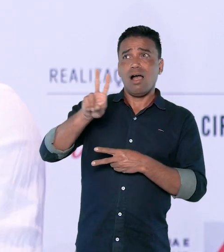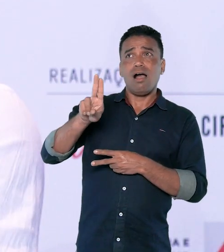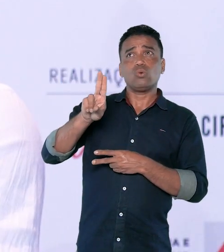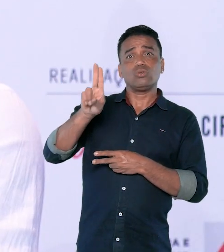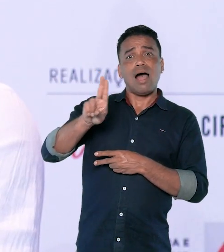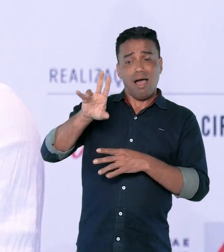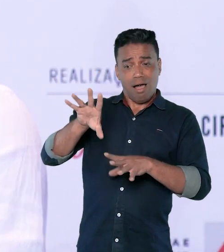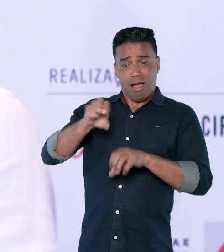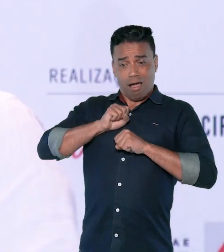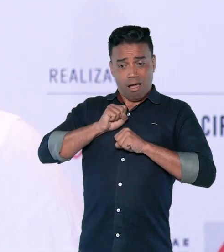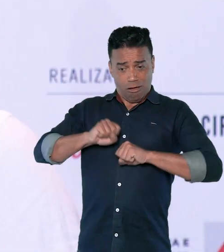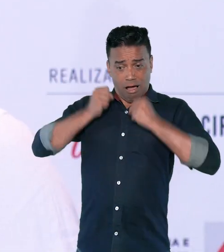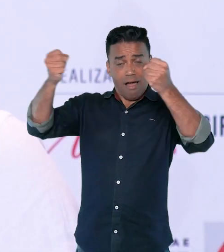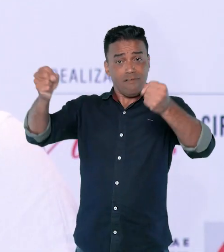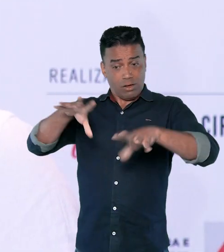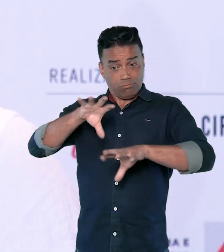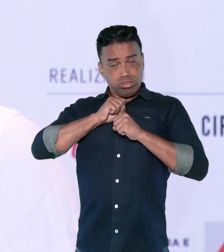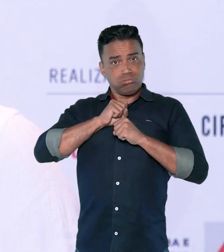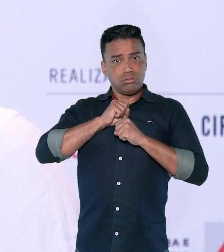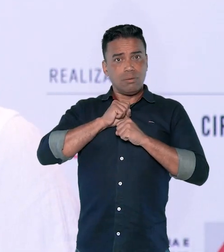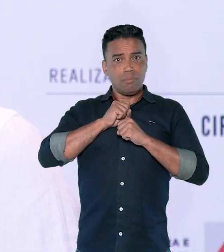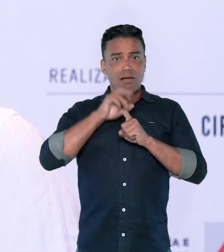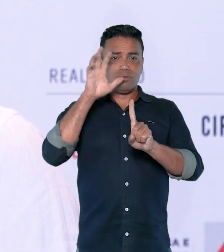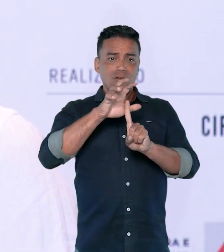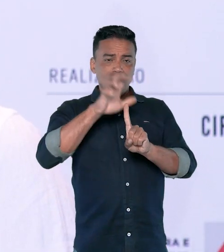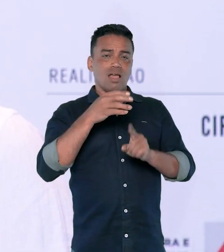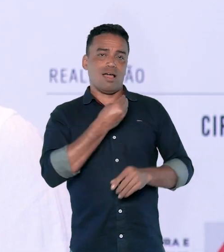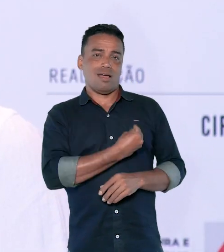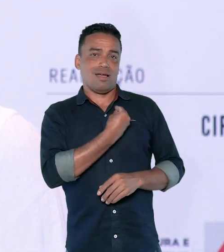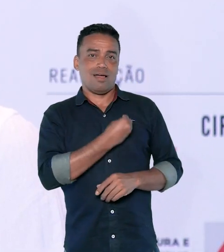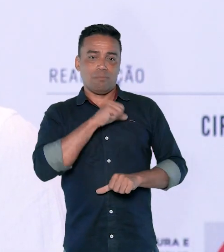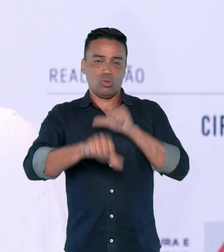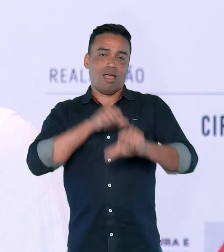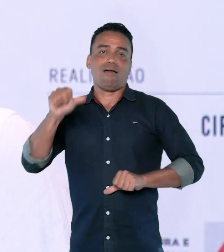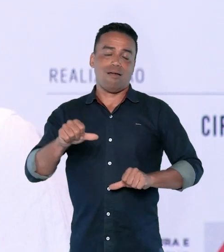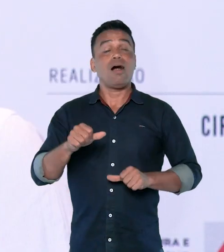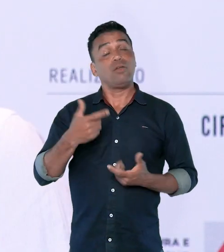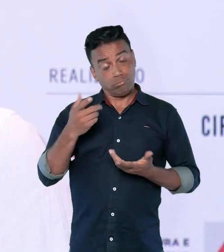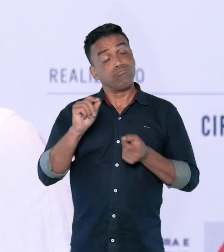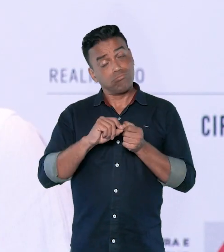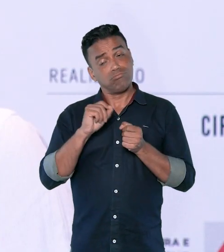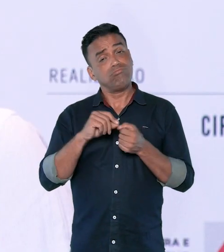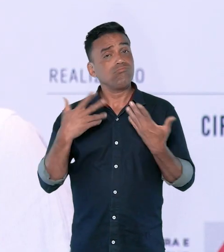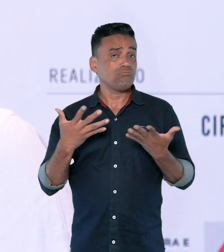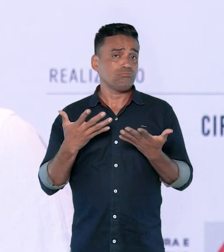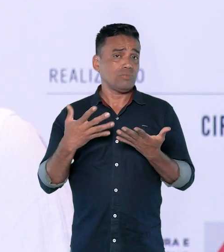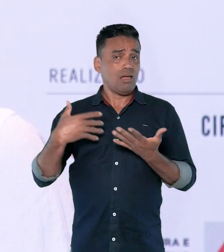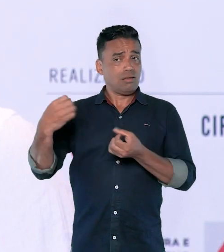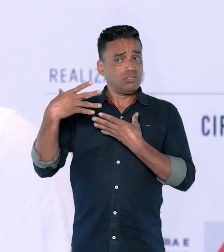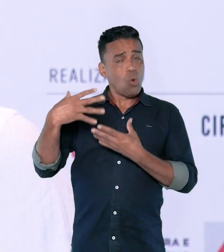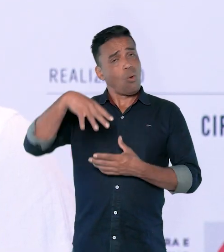intelectual, como um motor de você interferir na realidade. E é isso que eu tenho feito. Assim, né?